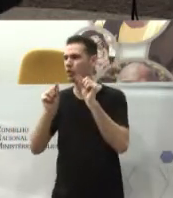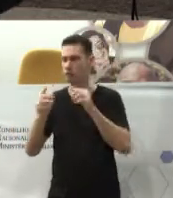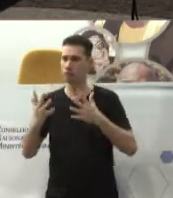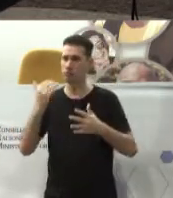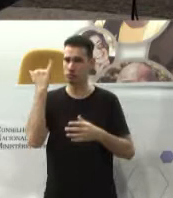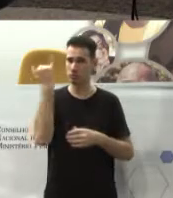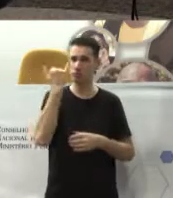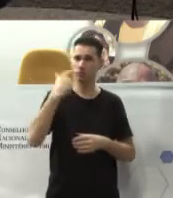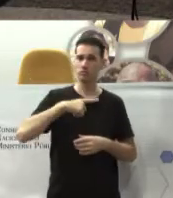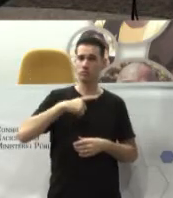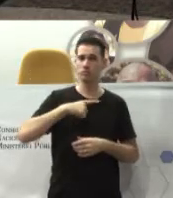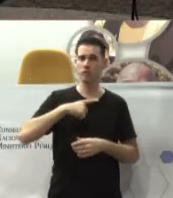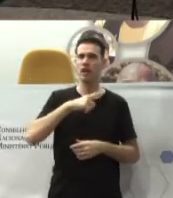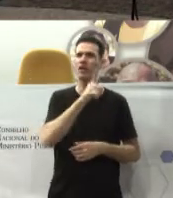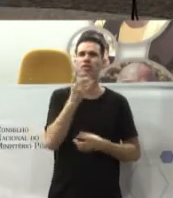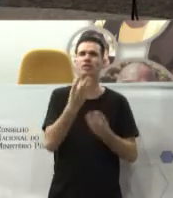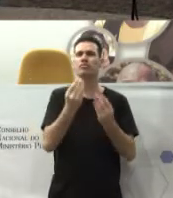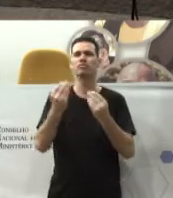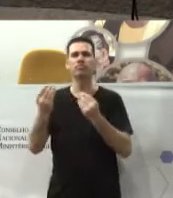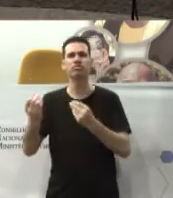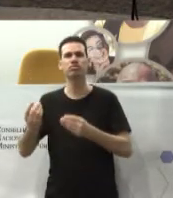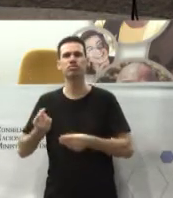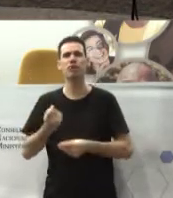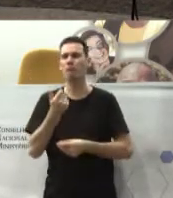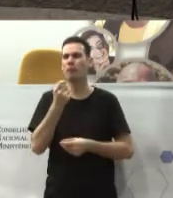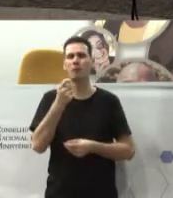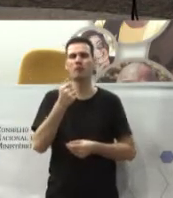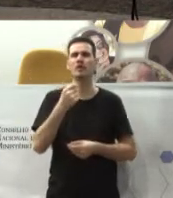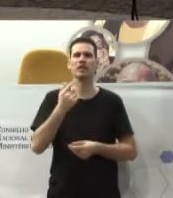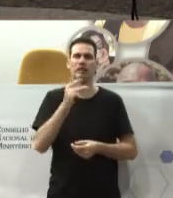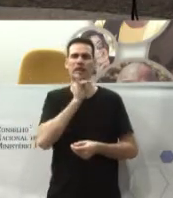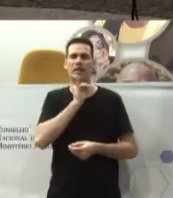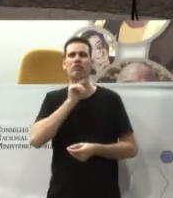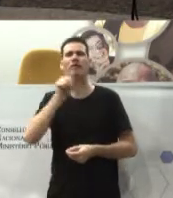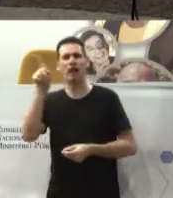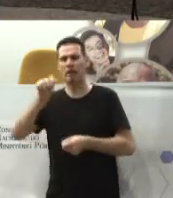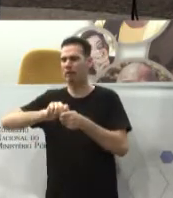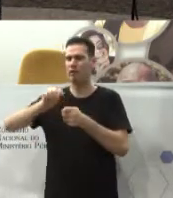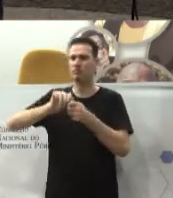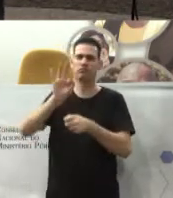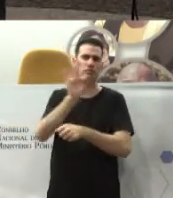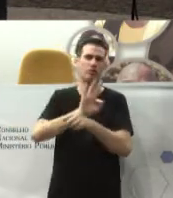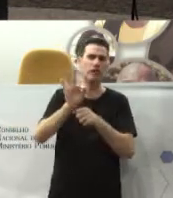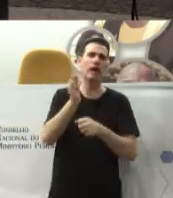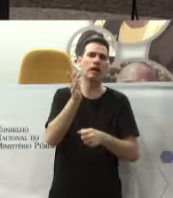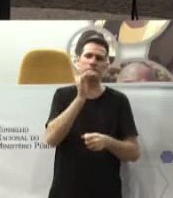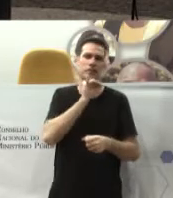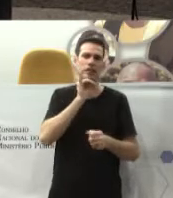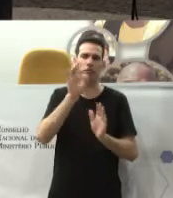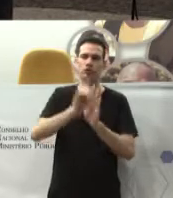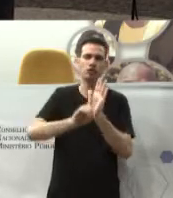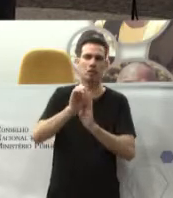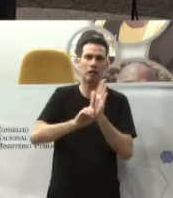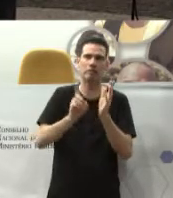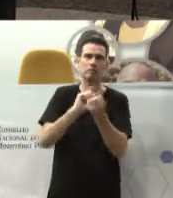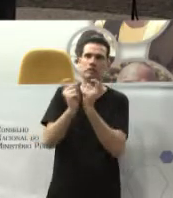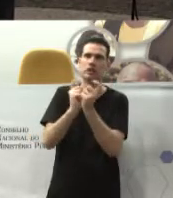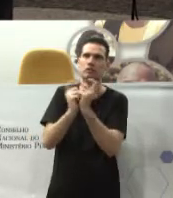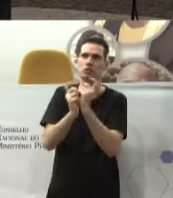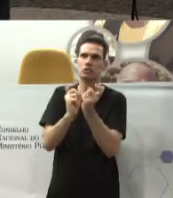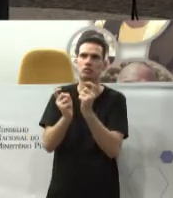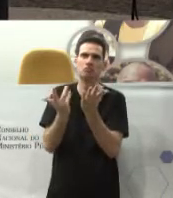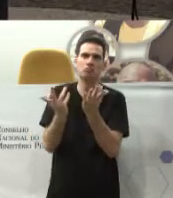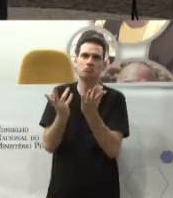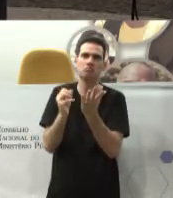a gente não tem essa formação na graduação. Nós temos direito administrativo que, às vezes, sequer a